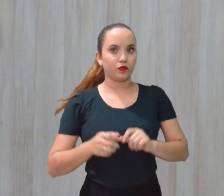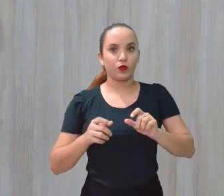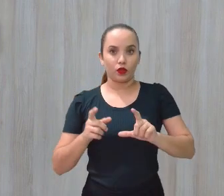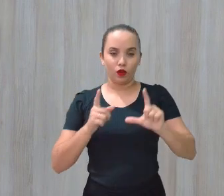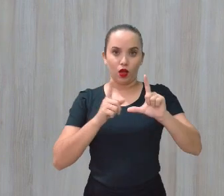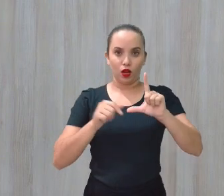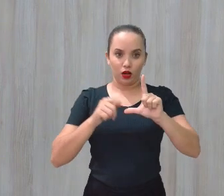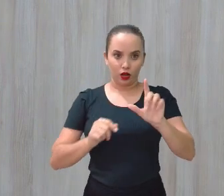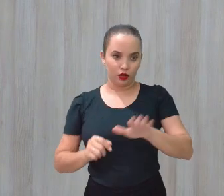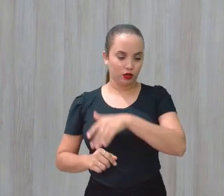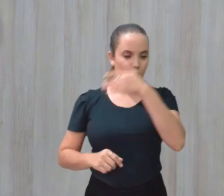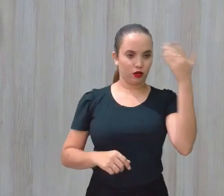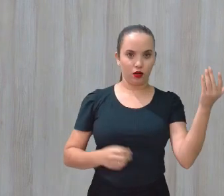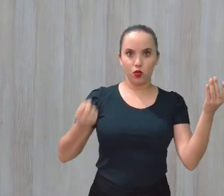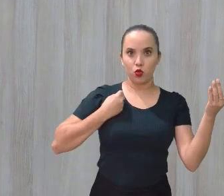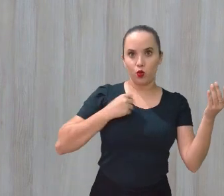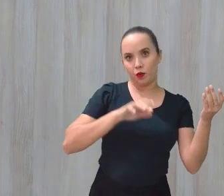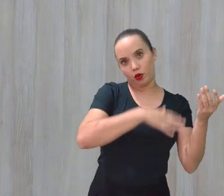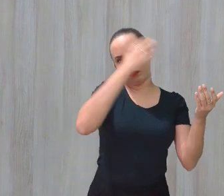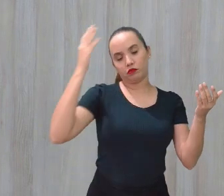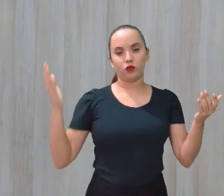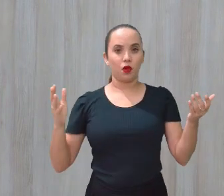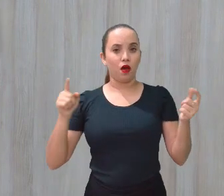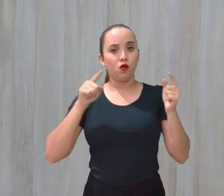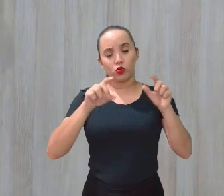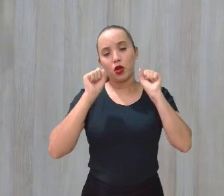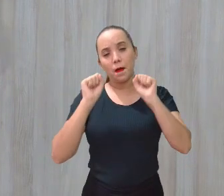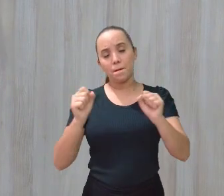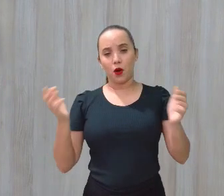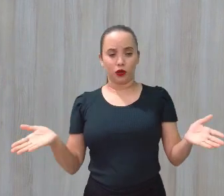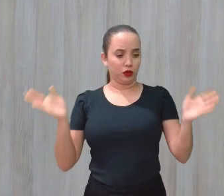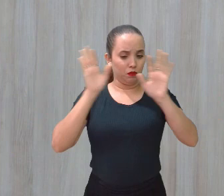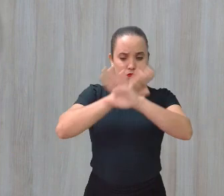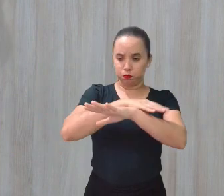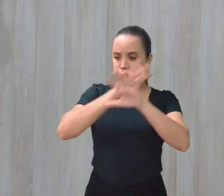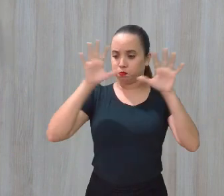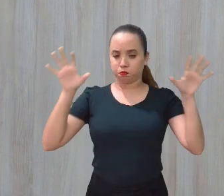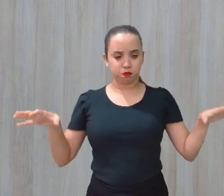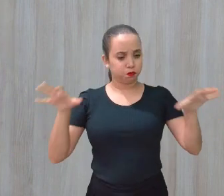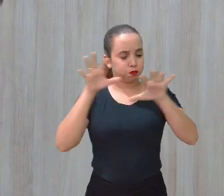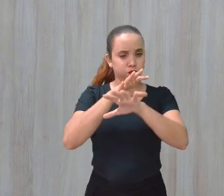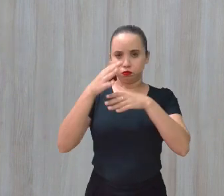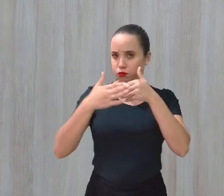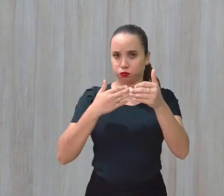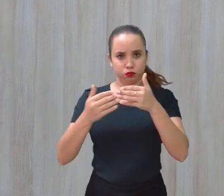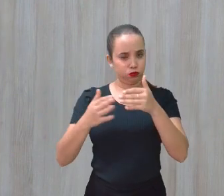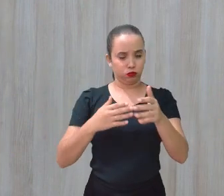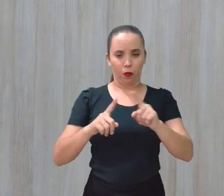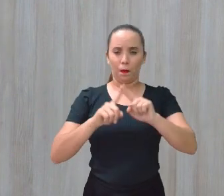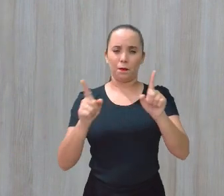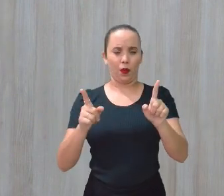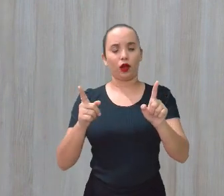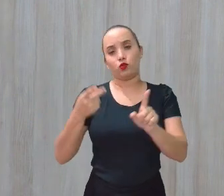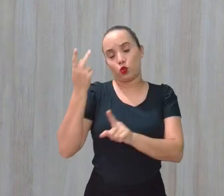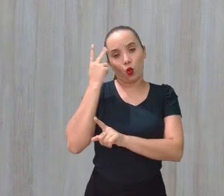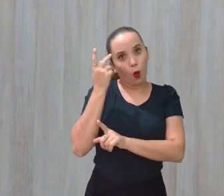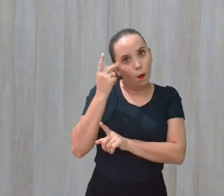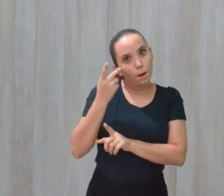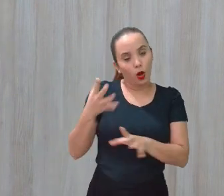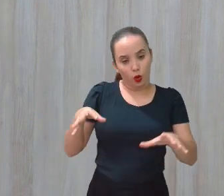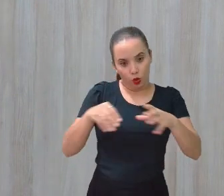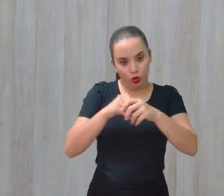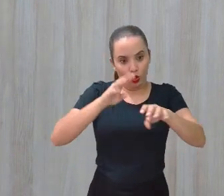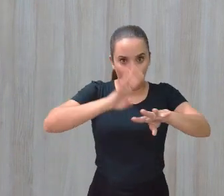lado, número para o outro. Você pode fazer isso para qualquer lado, tá certo? Mas de maneira geral, você vai ver que geralmente nas aulas de matemática, a gente vai